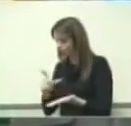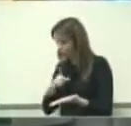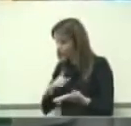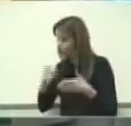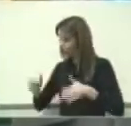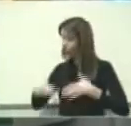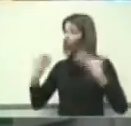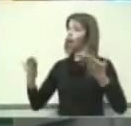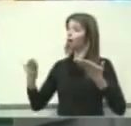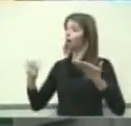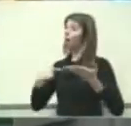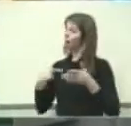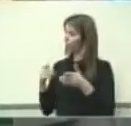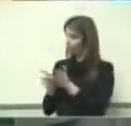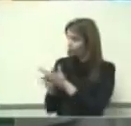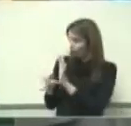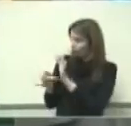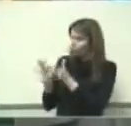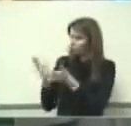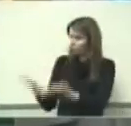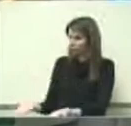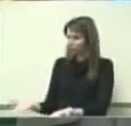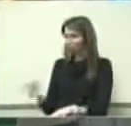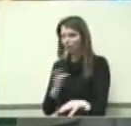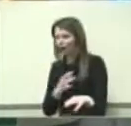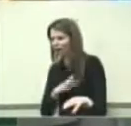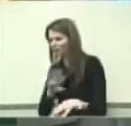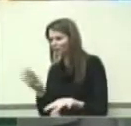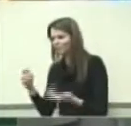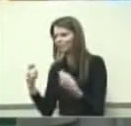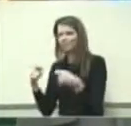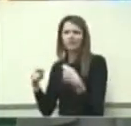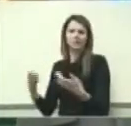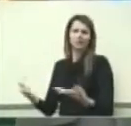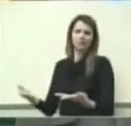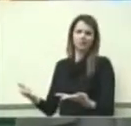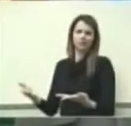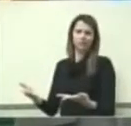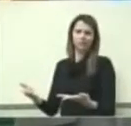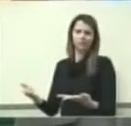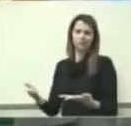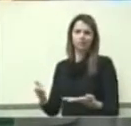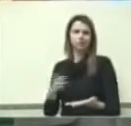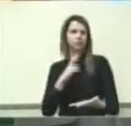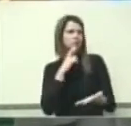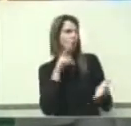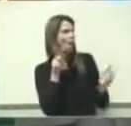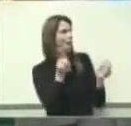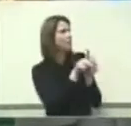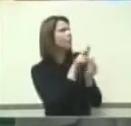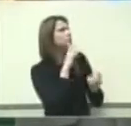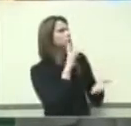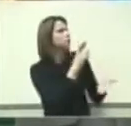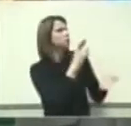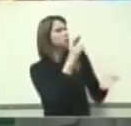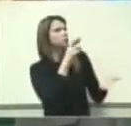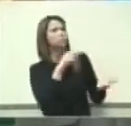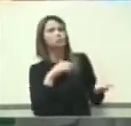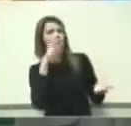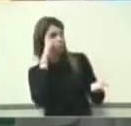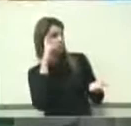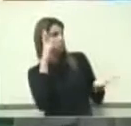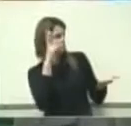bom ânimo sou eu não temais e respondeu de Pedro e disse Senhor